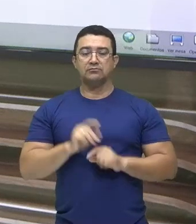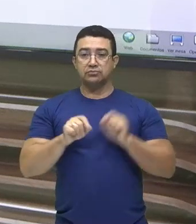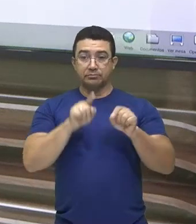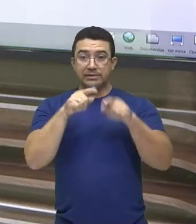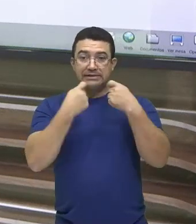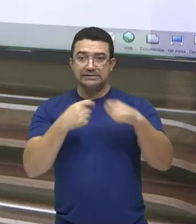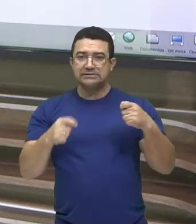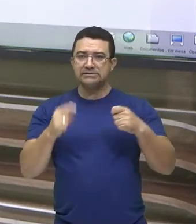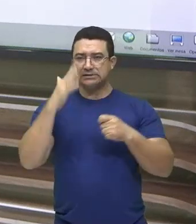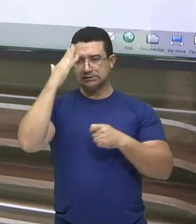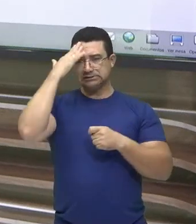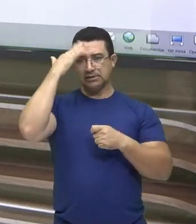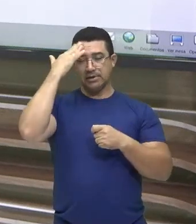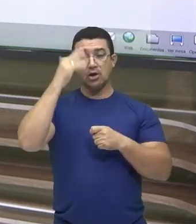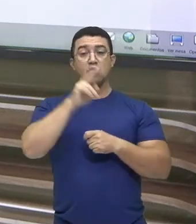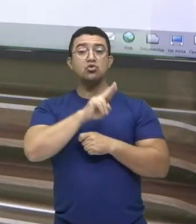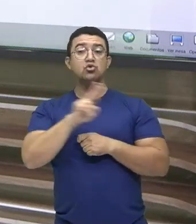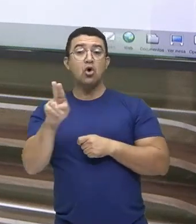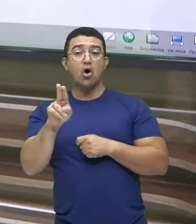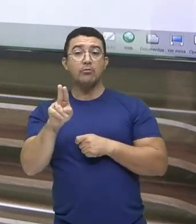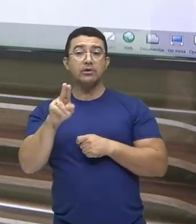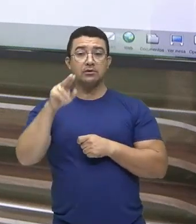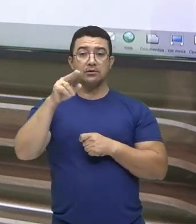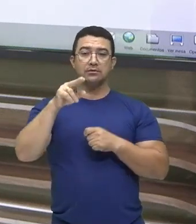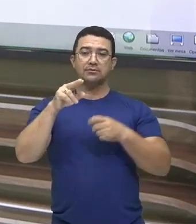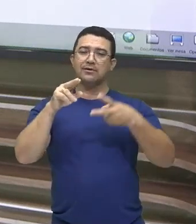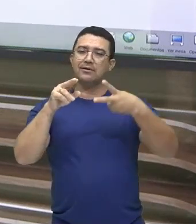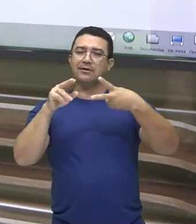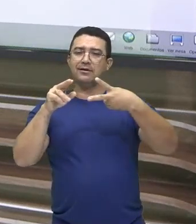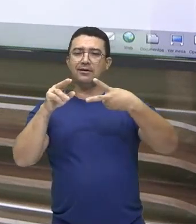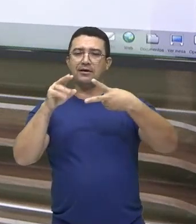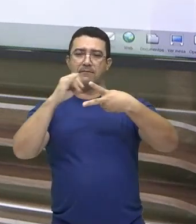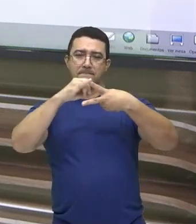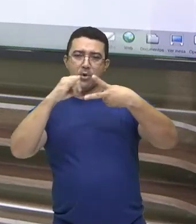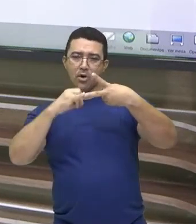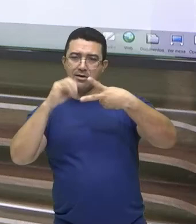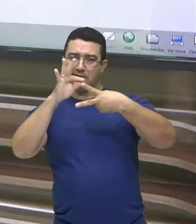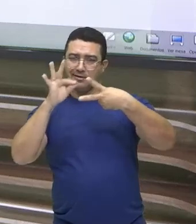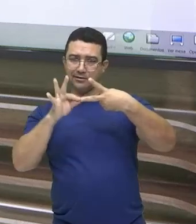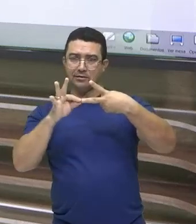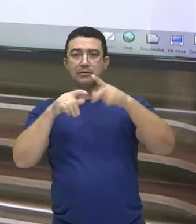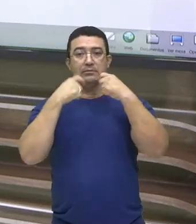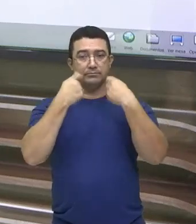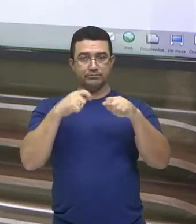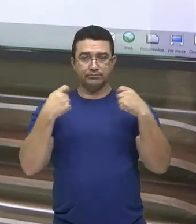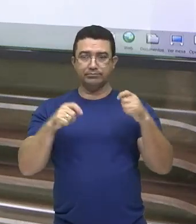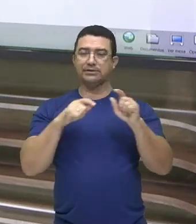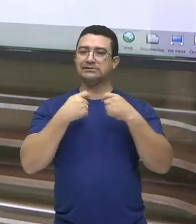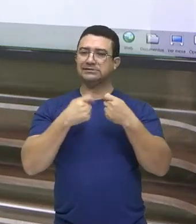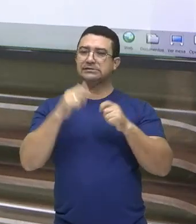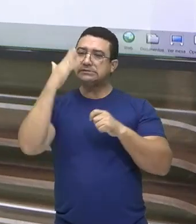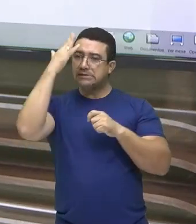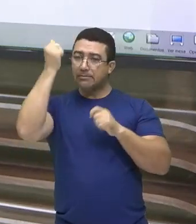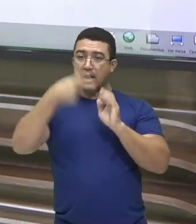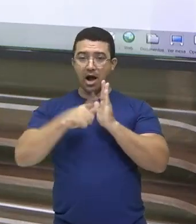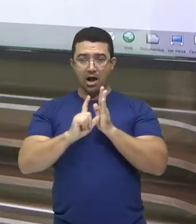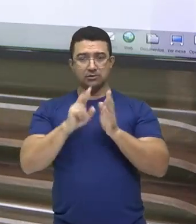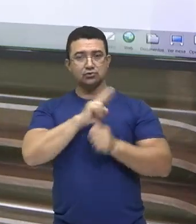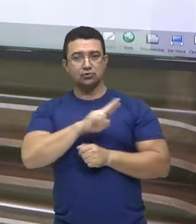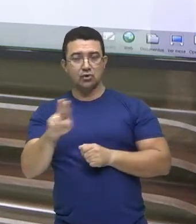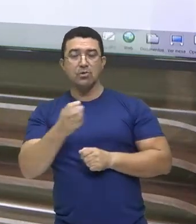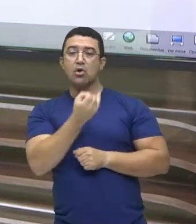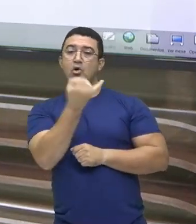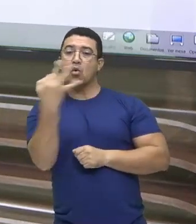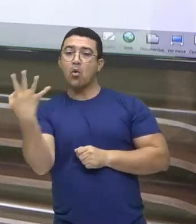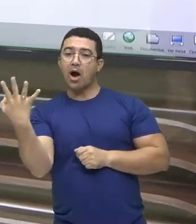você saber o nome do polígono, porque às vezes você descobriu a quantidade de lados, mas você não lembra que o eneágono ele possui 9